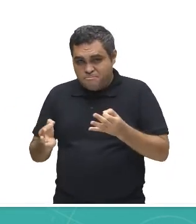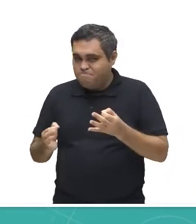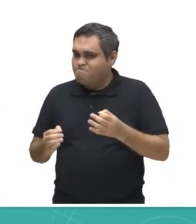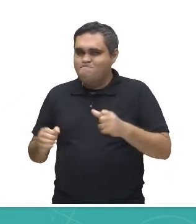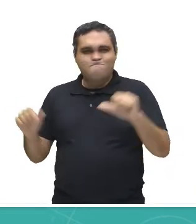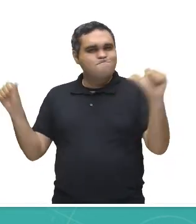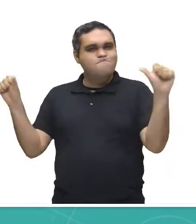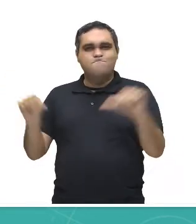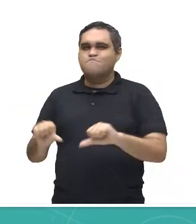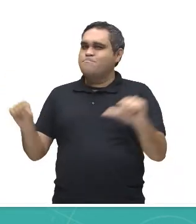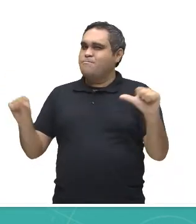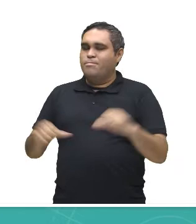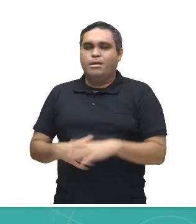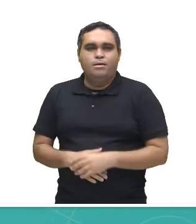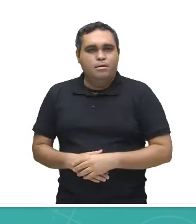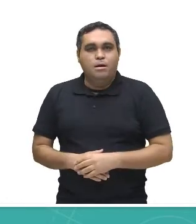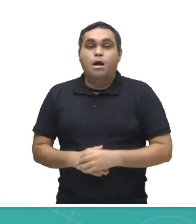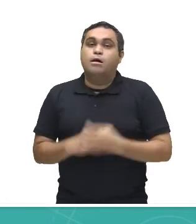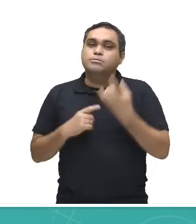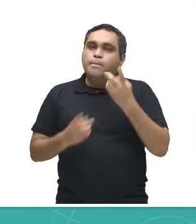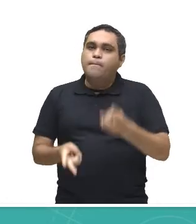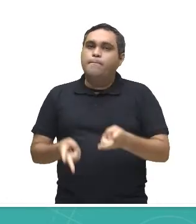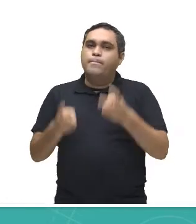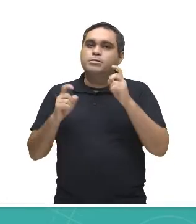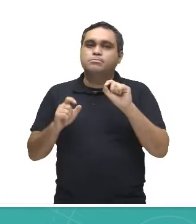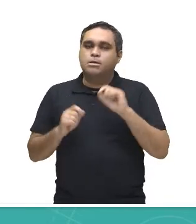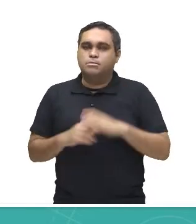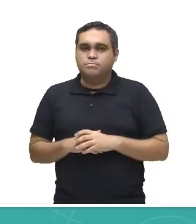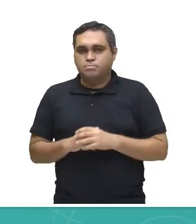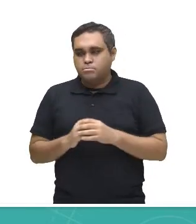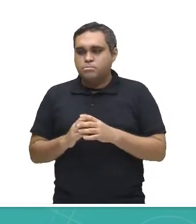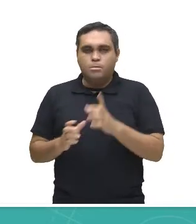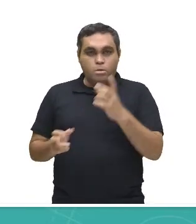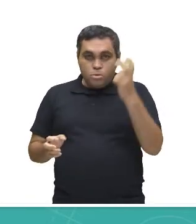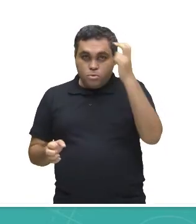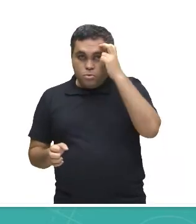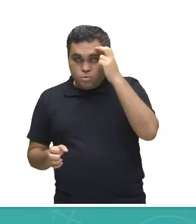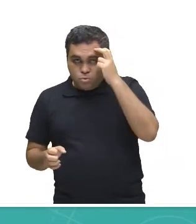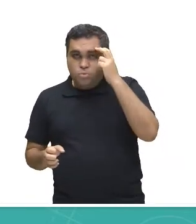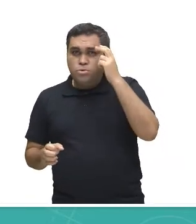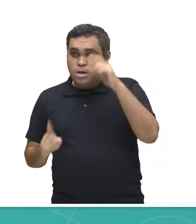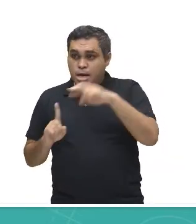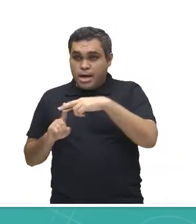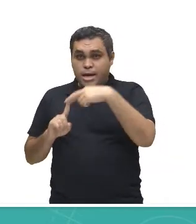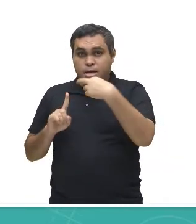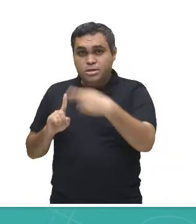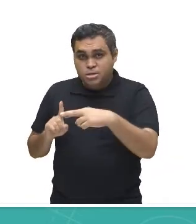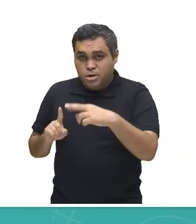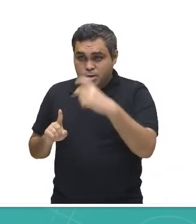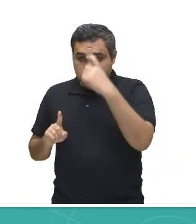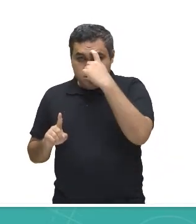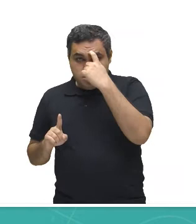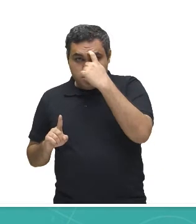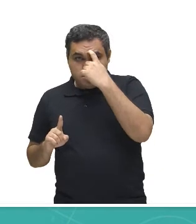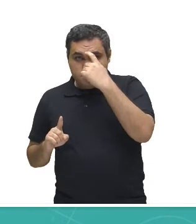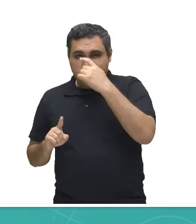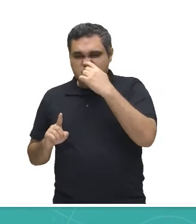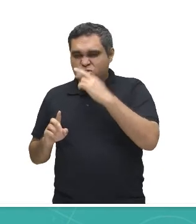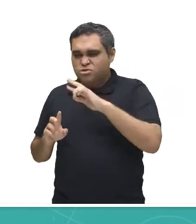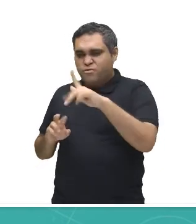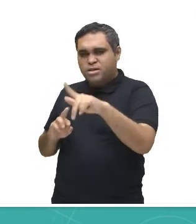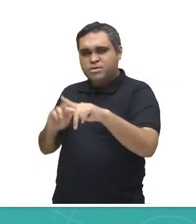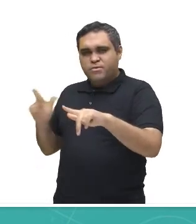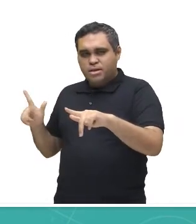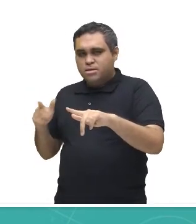gente vai ver o seguinte, né? Que as diferenças culturais e religiosas vão se acentuar